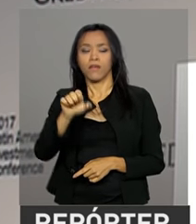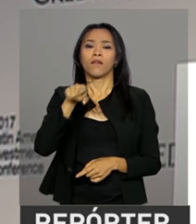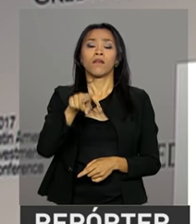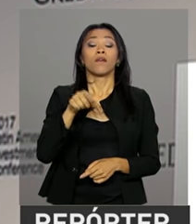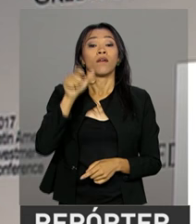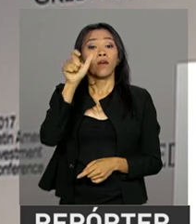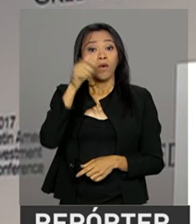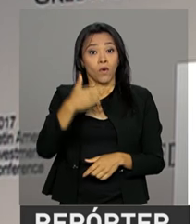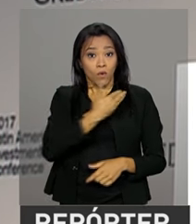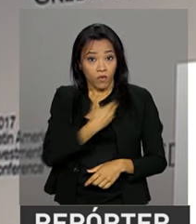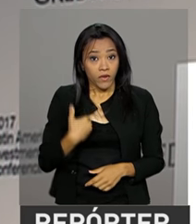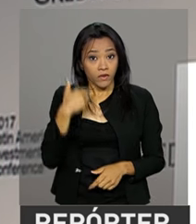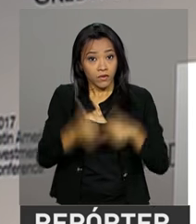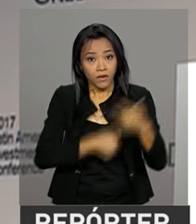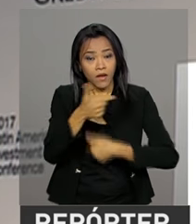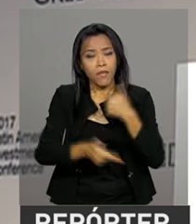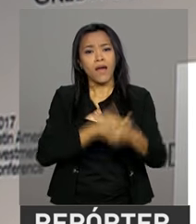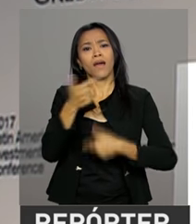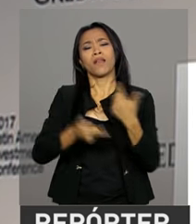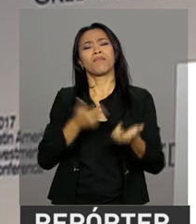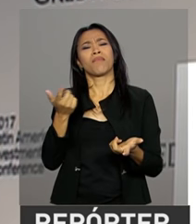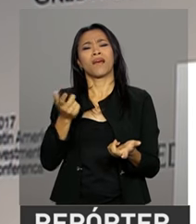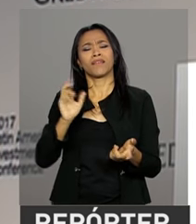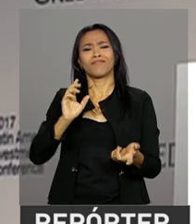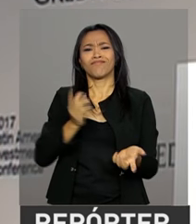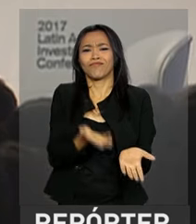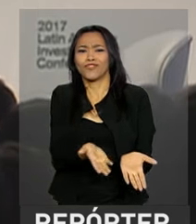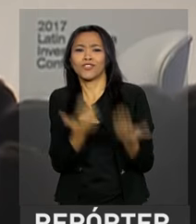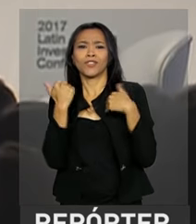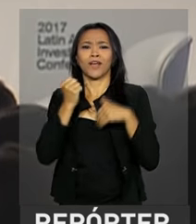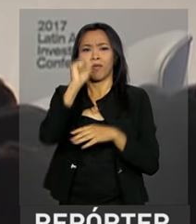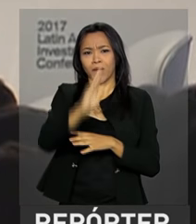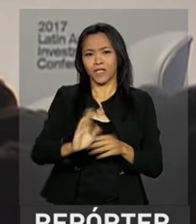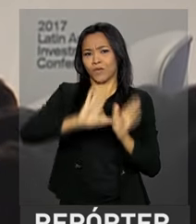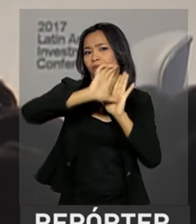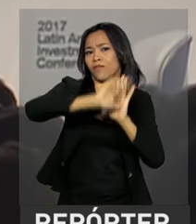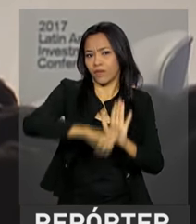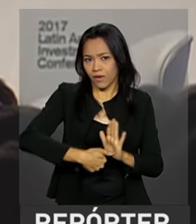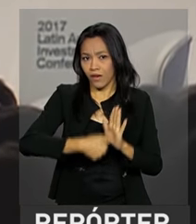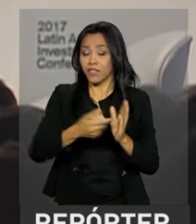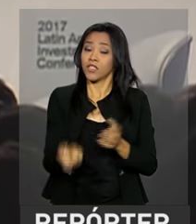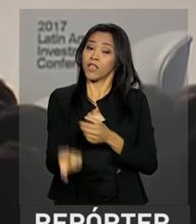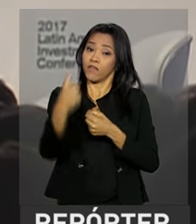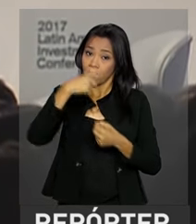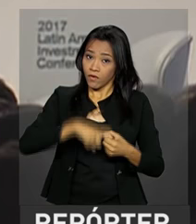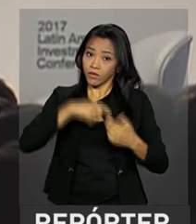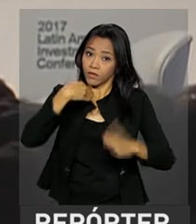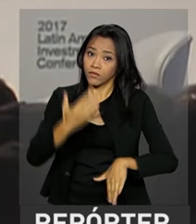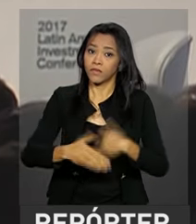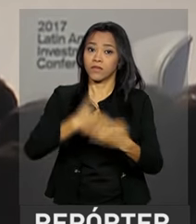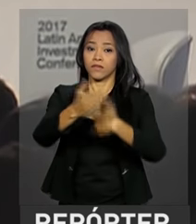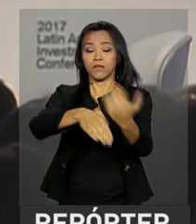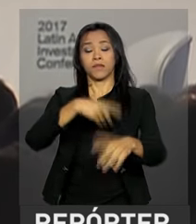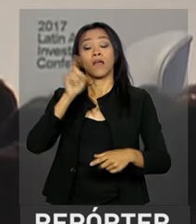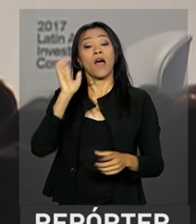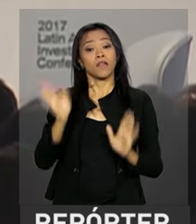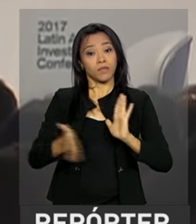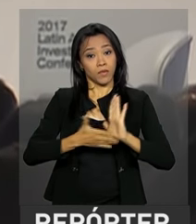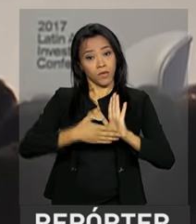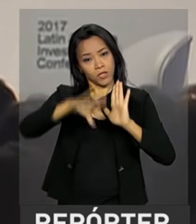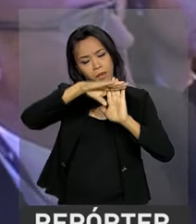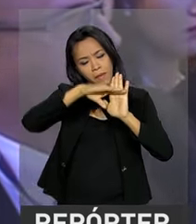trabalha para tirar o país da recessão, controlando os gastos públicos e retomando o crescimento. Para Meirelles, as medidas já